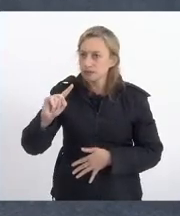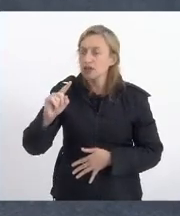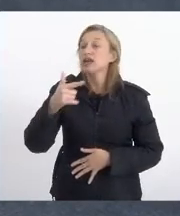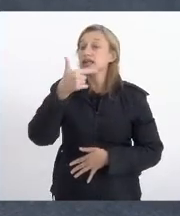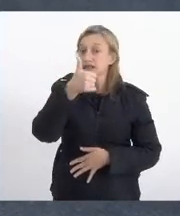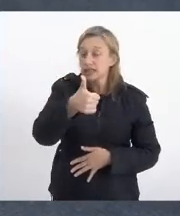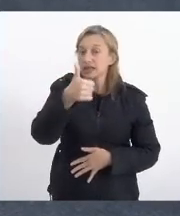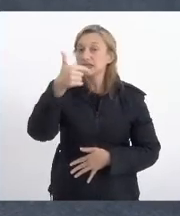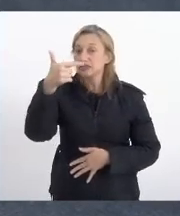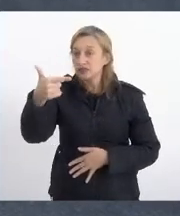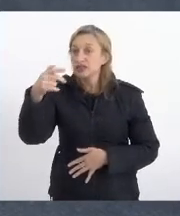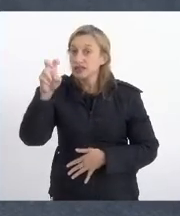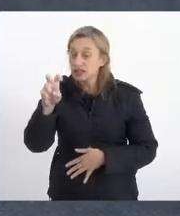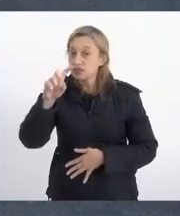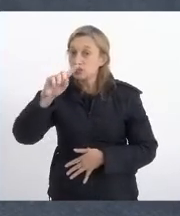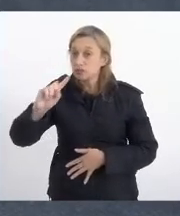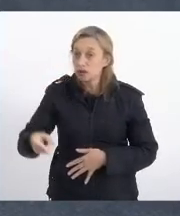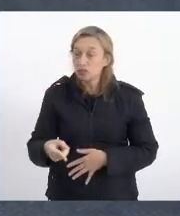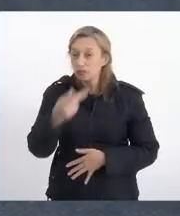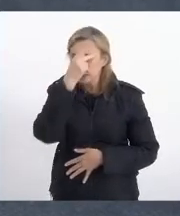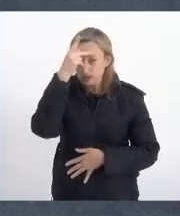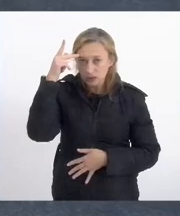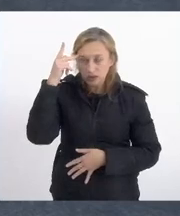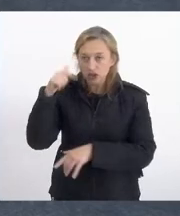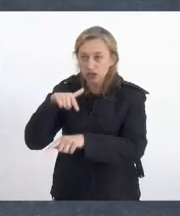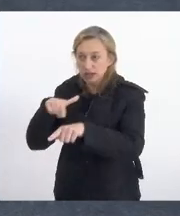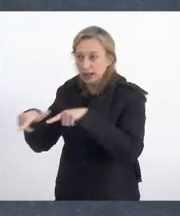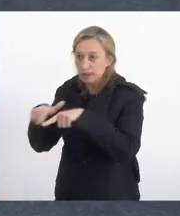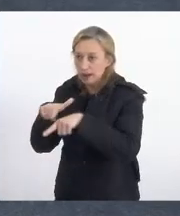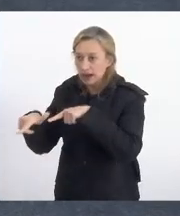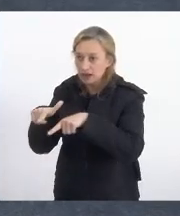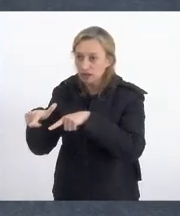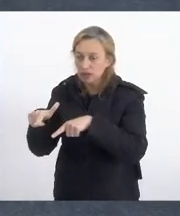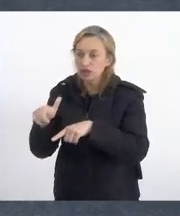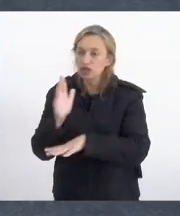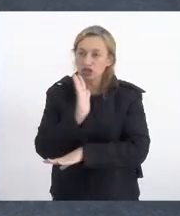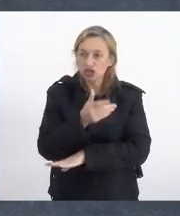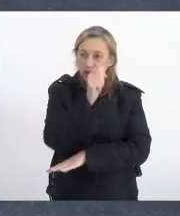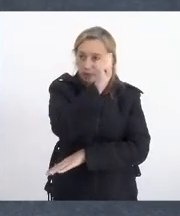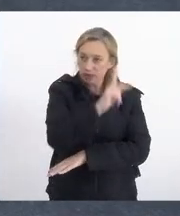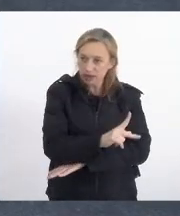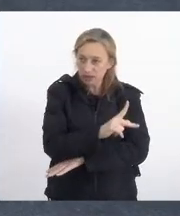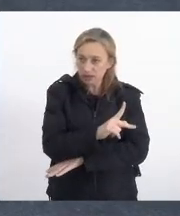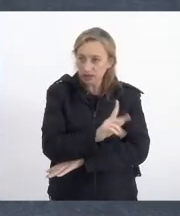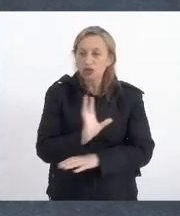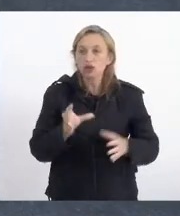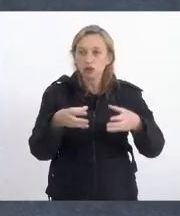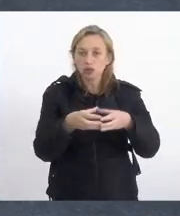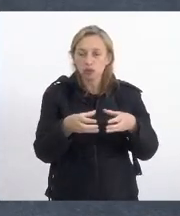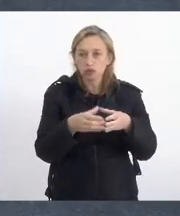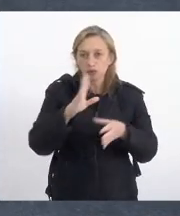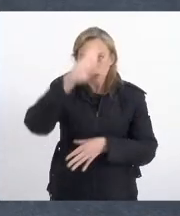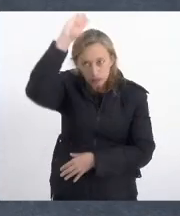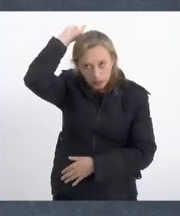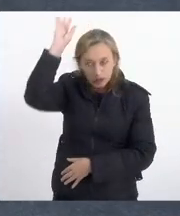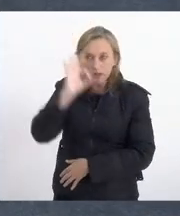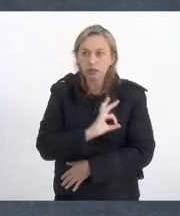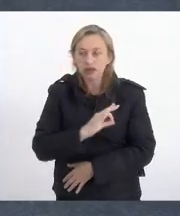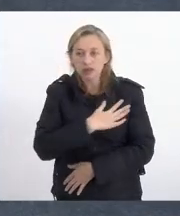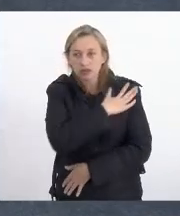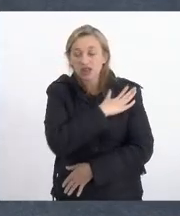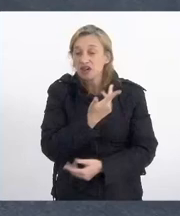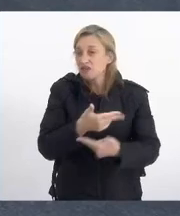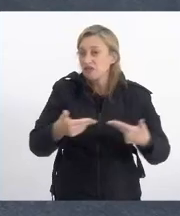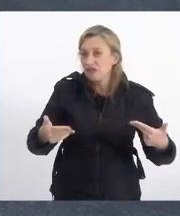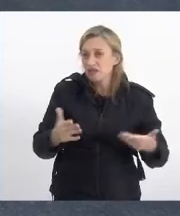125 mil pessoas, entre ativos e inativos, correto? Entre Polícia Militar e Corpo do Bombeiro. Muitas pessoas não gostam de